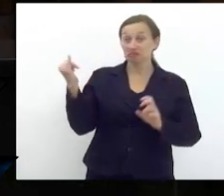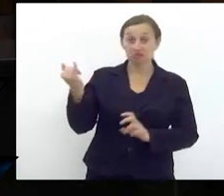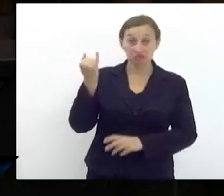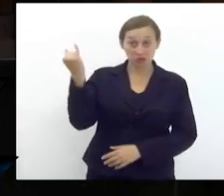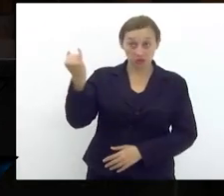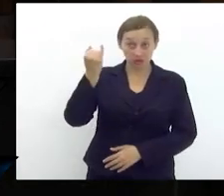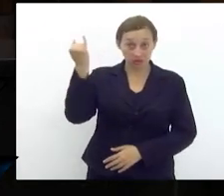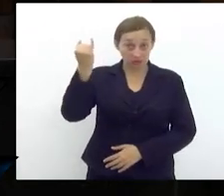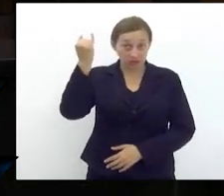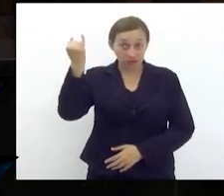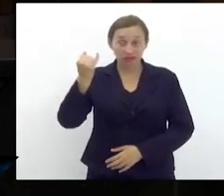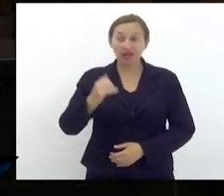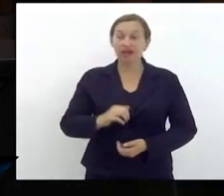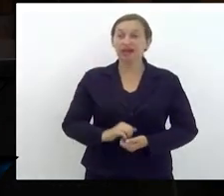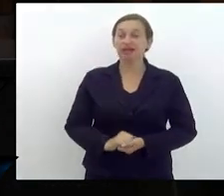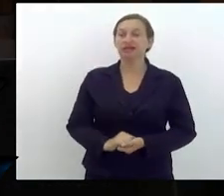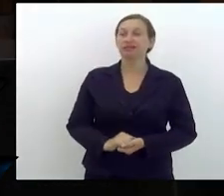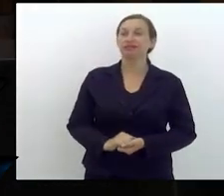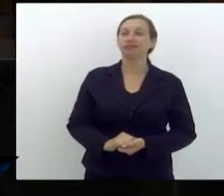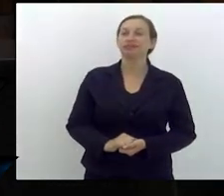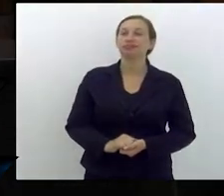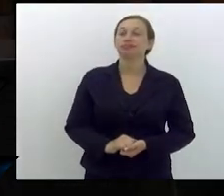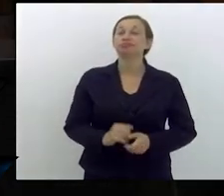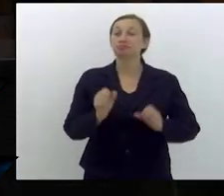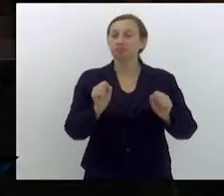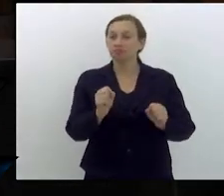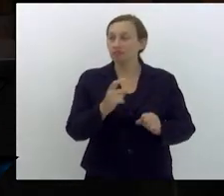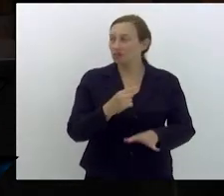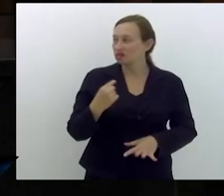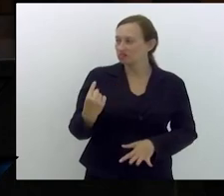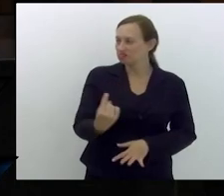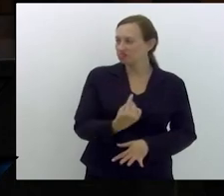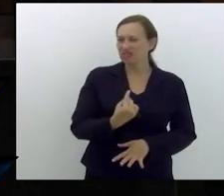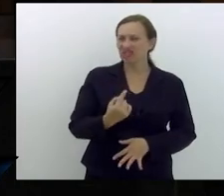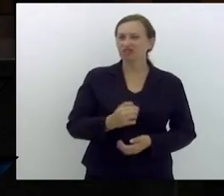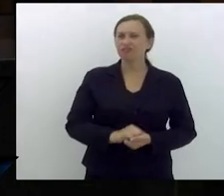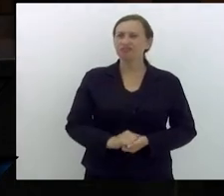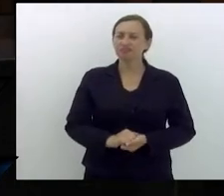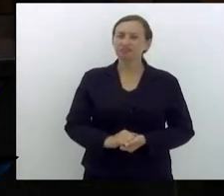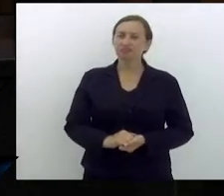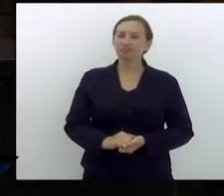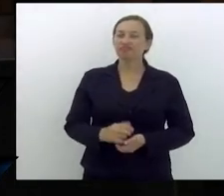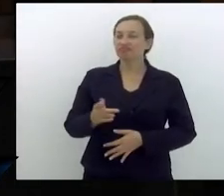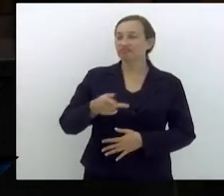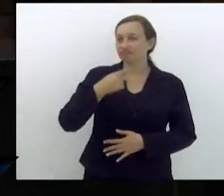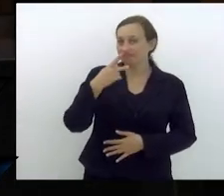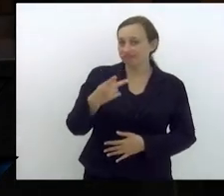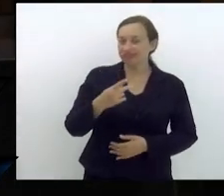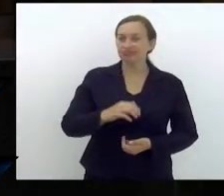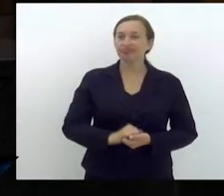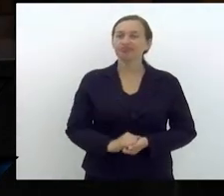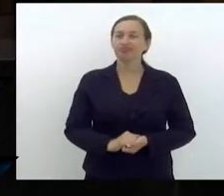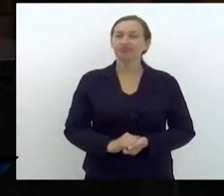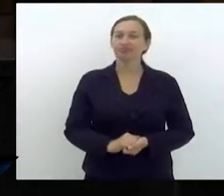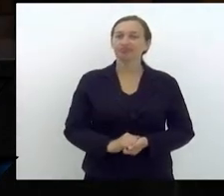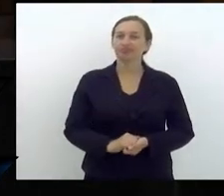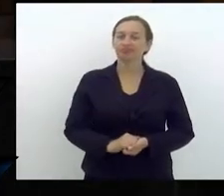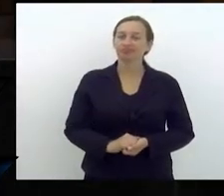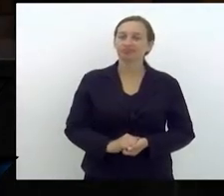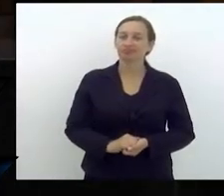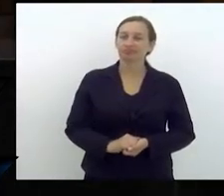que nós podemos e devemos nos pronunciar que